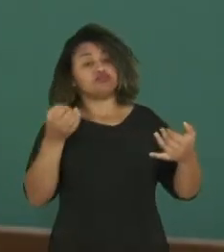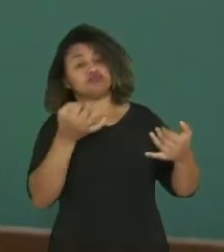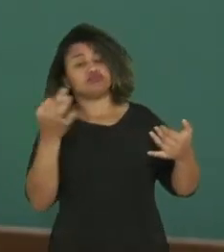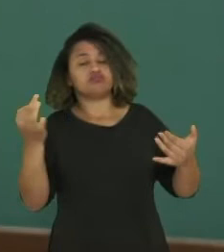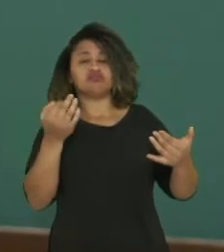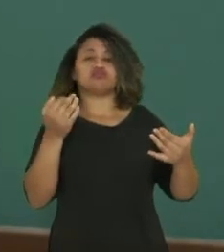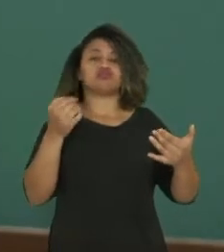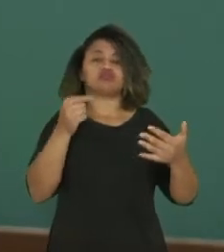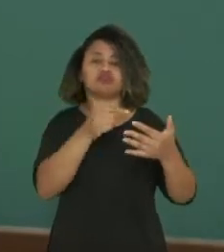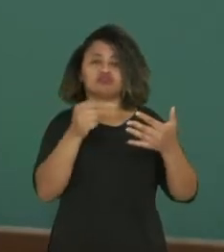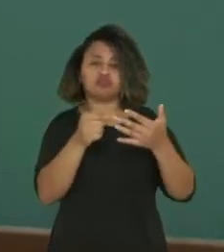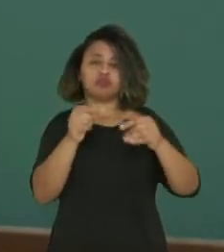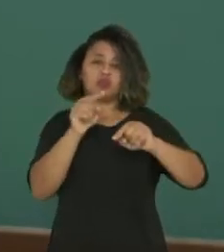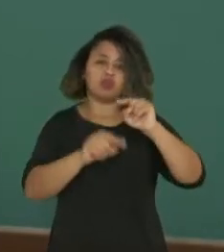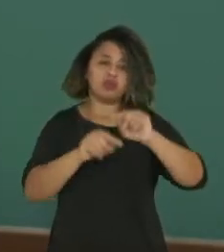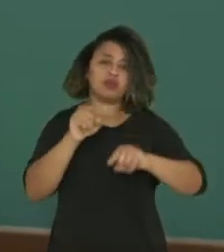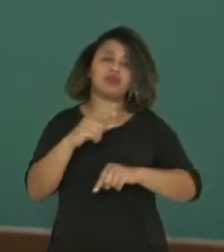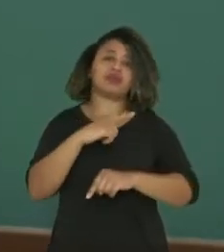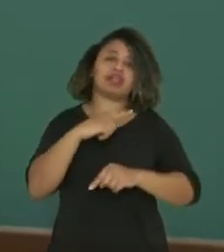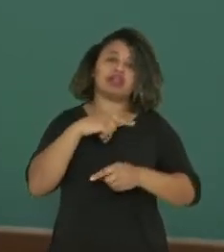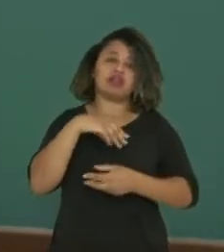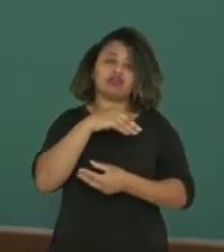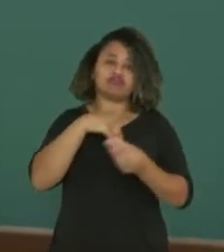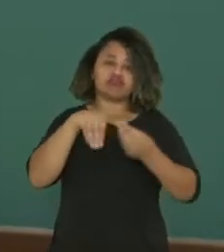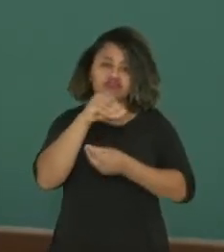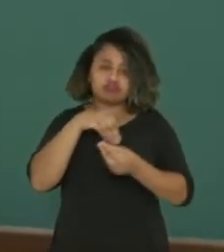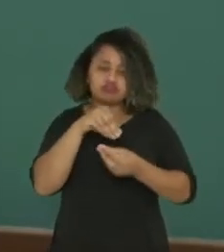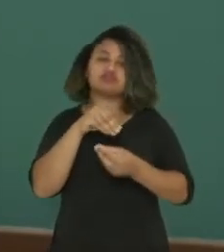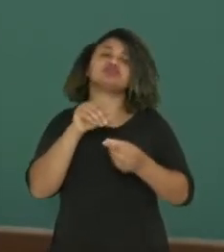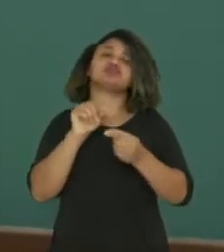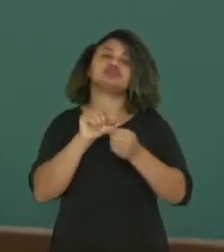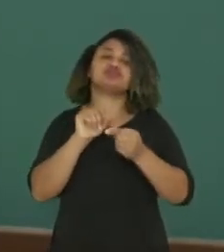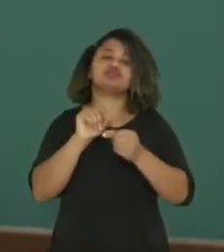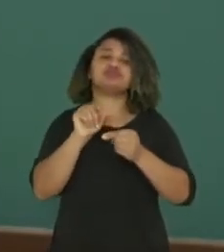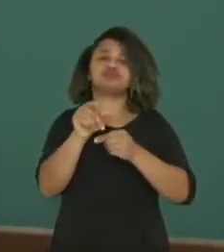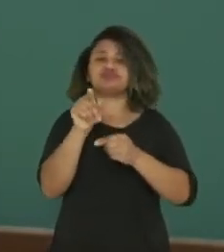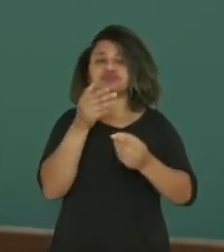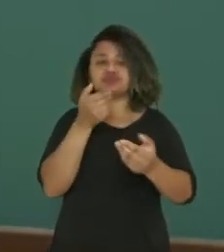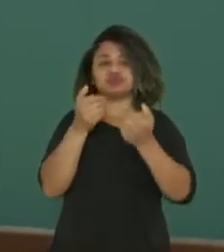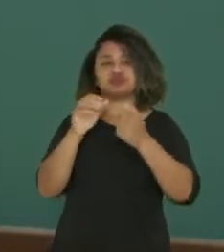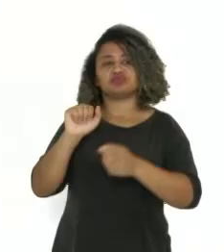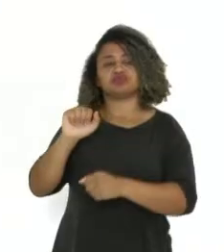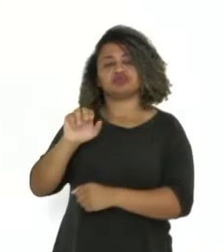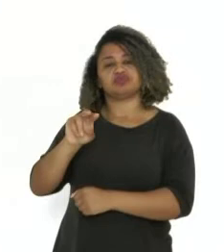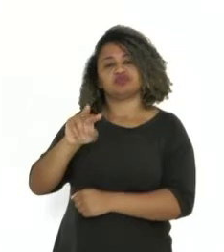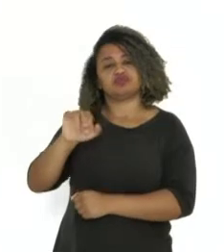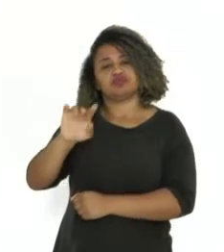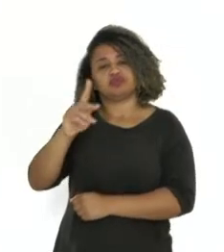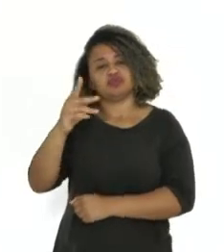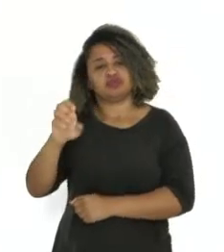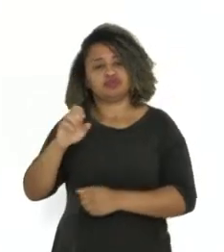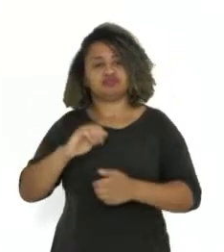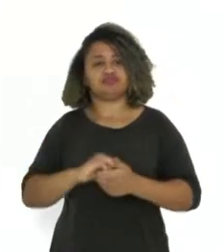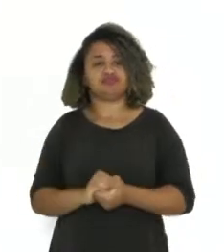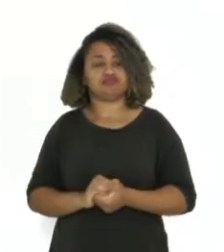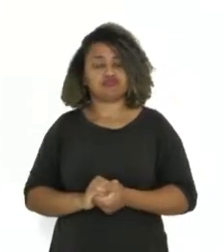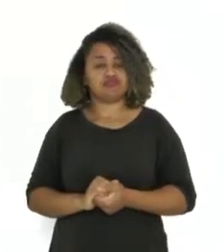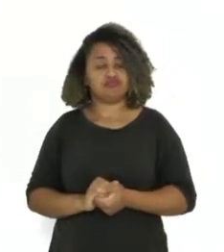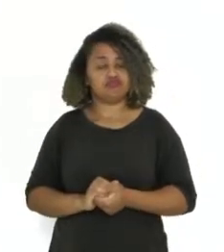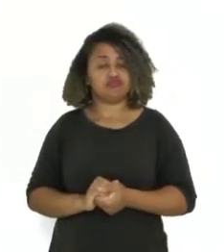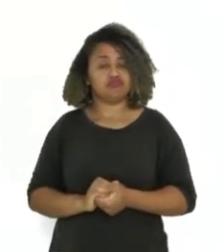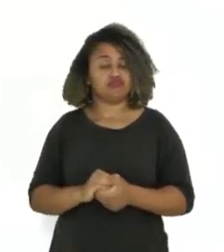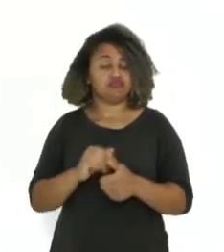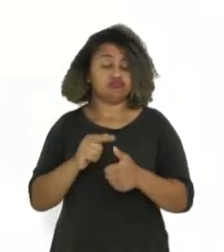estão contidos aí, misturados para formar justamente ceviche. Pescado